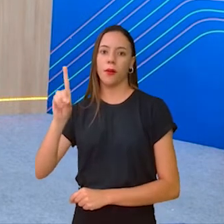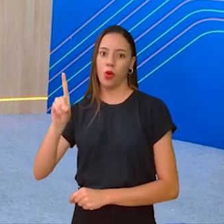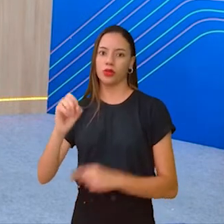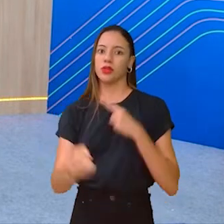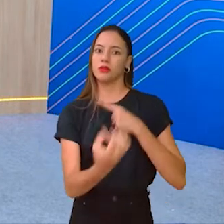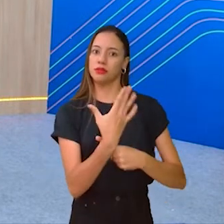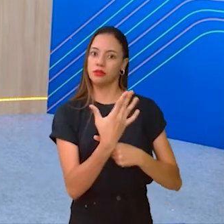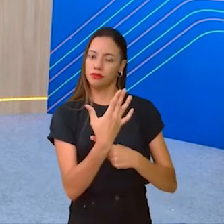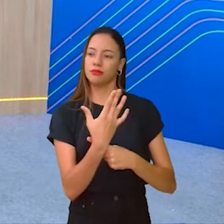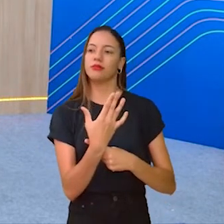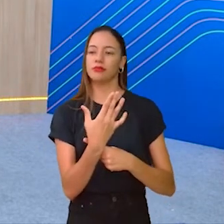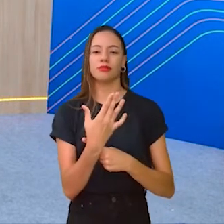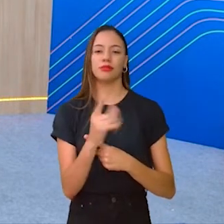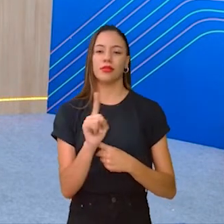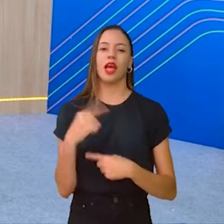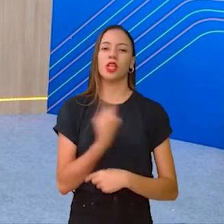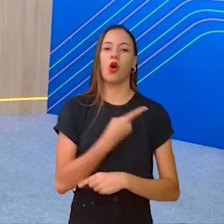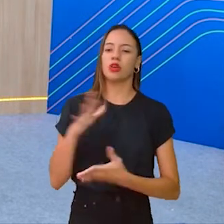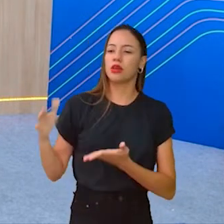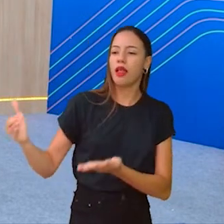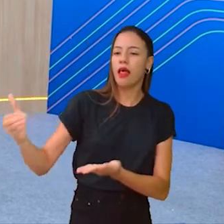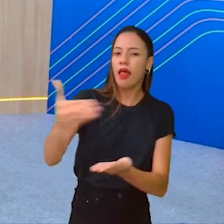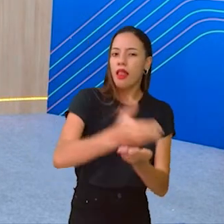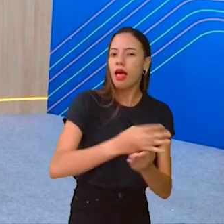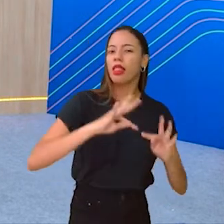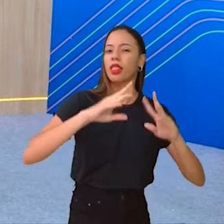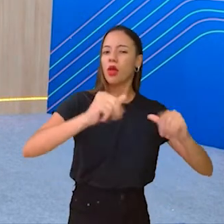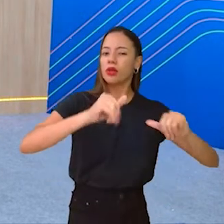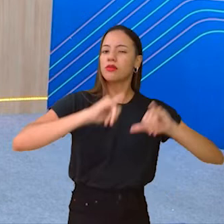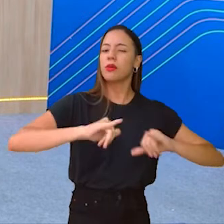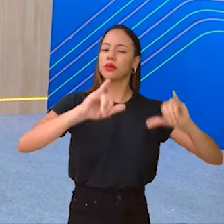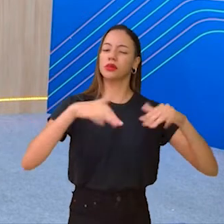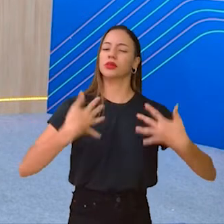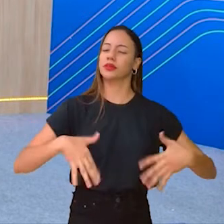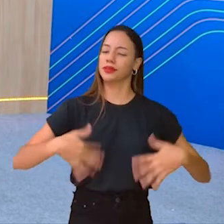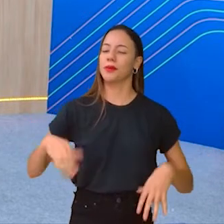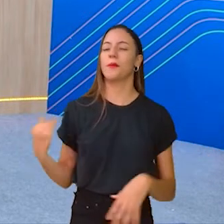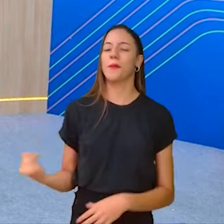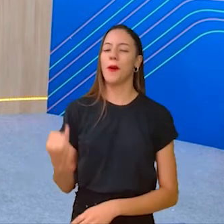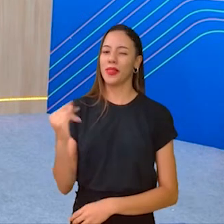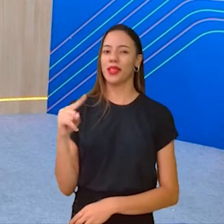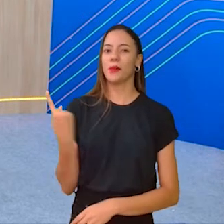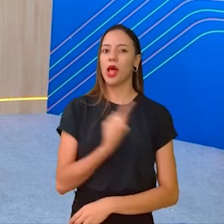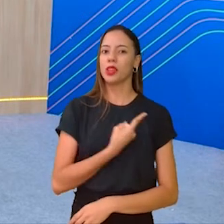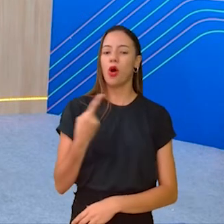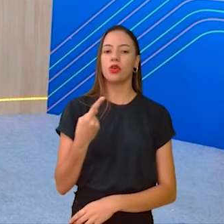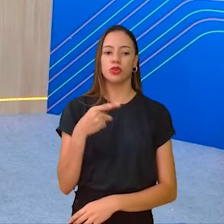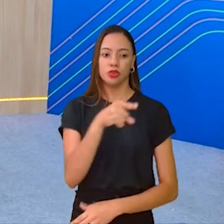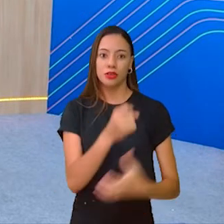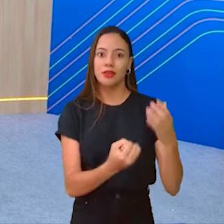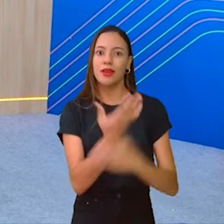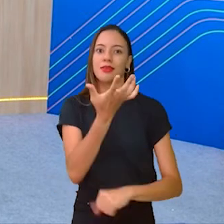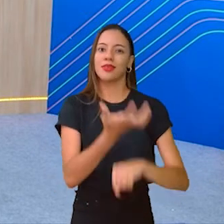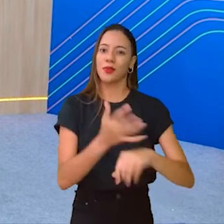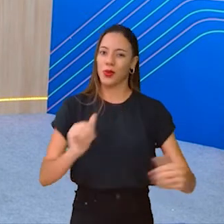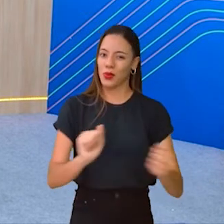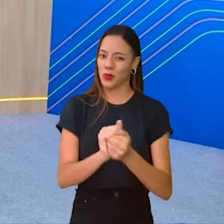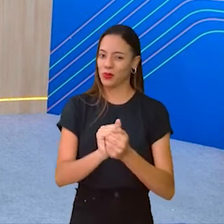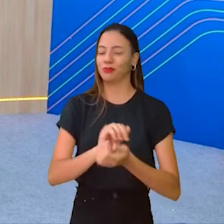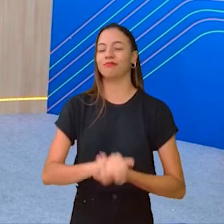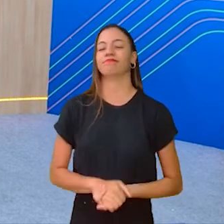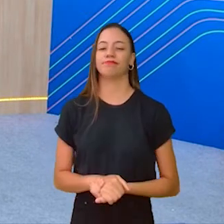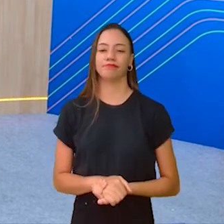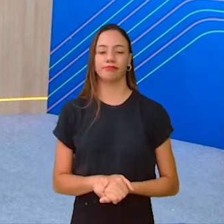está pegando todos esses dados de vocês, está sendo muito importante para a gente construir essa disciplina juntos, né?